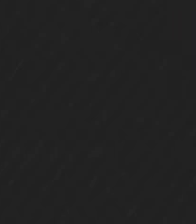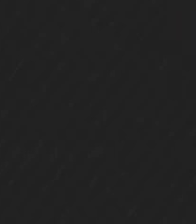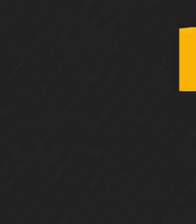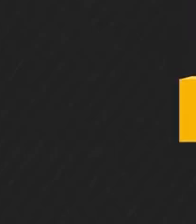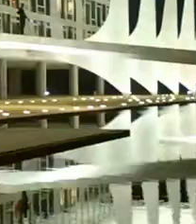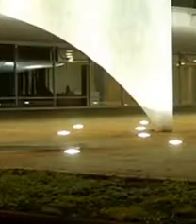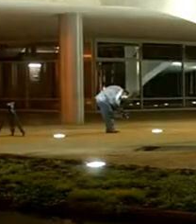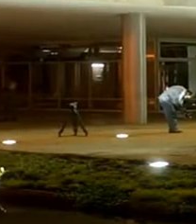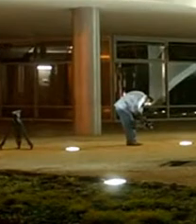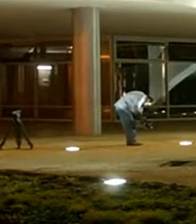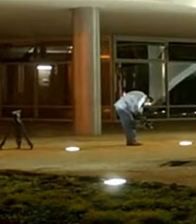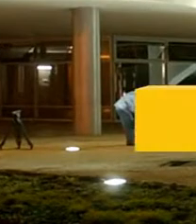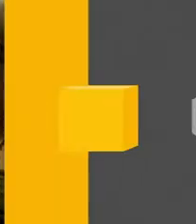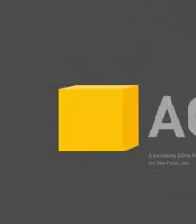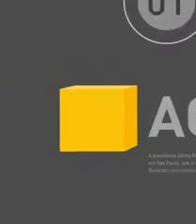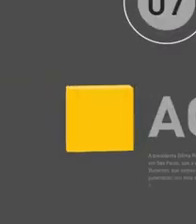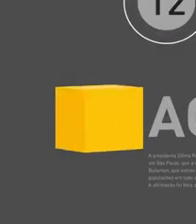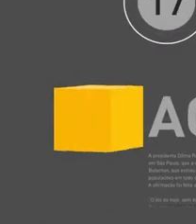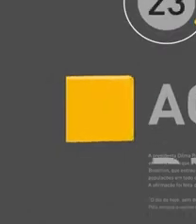Música